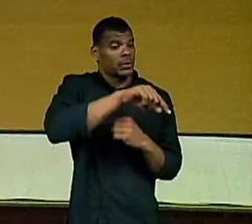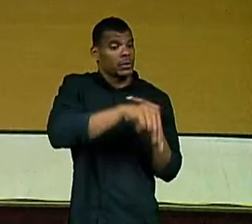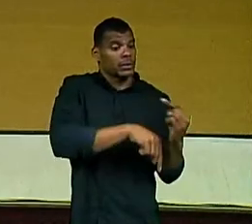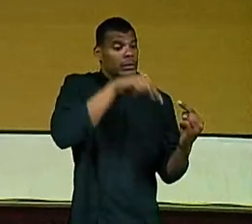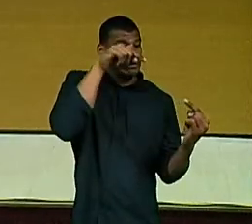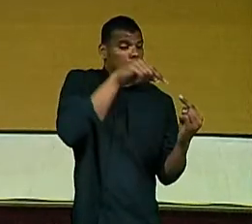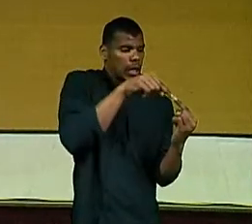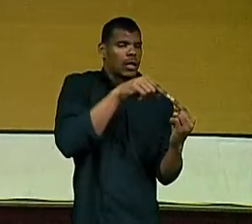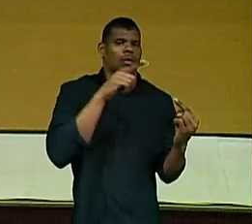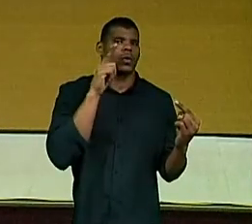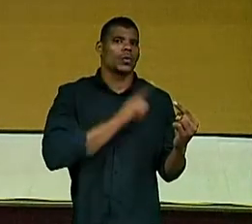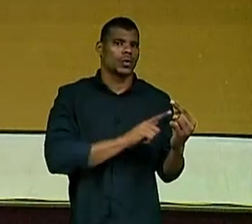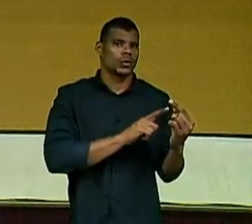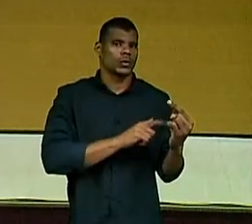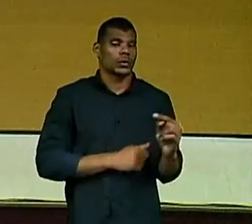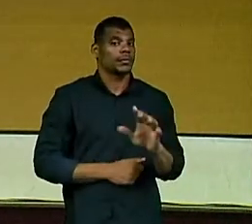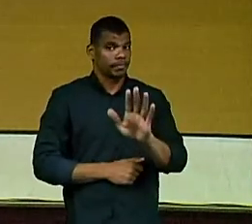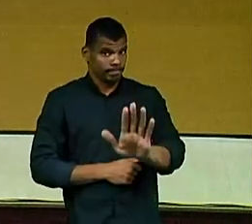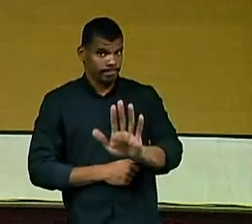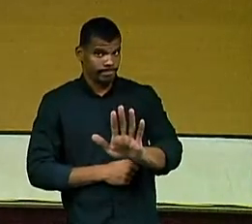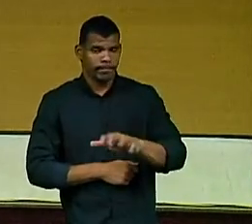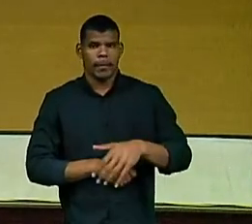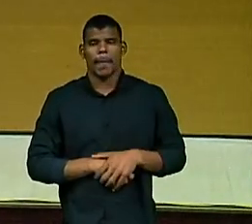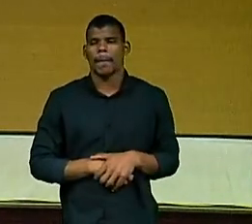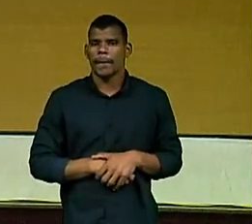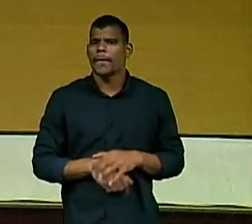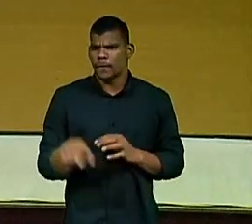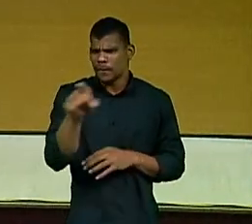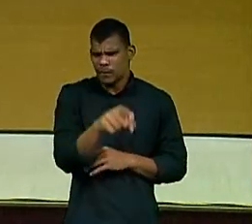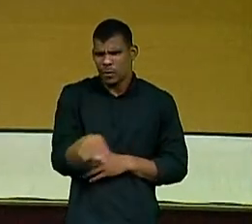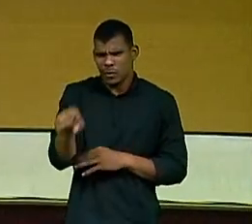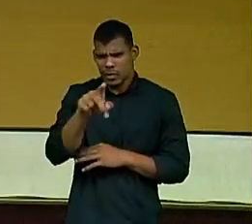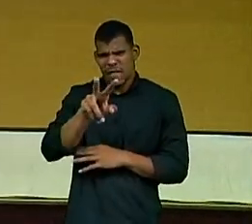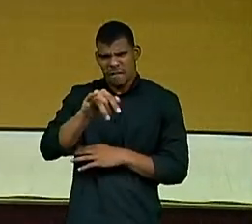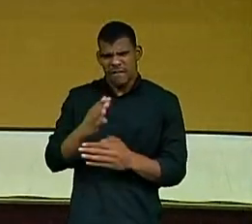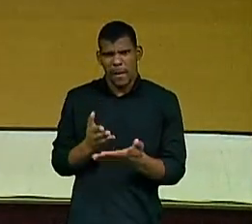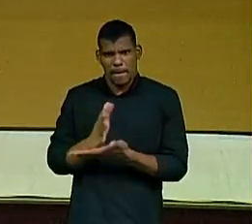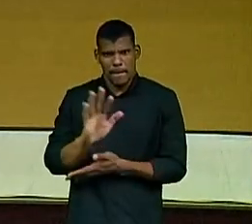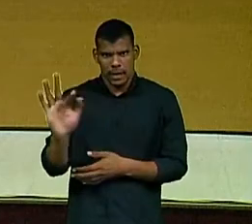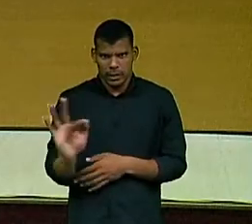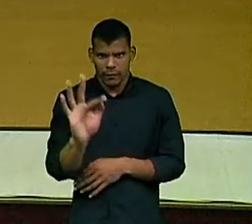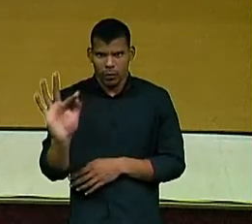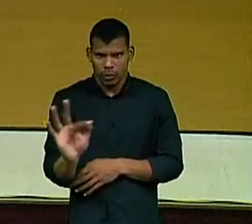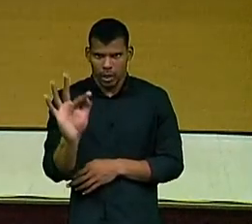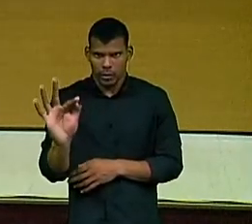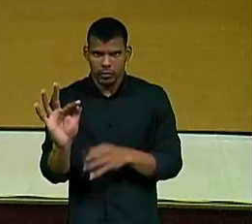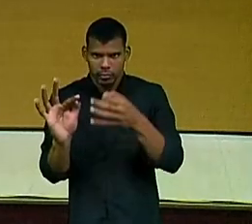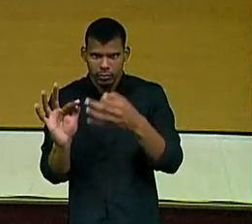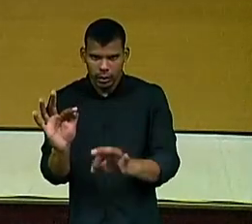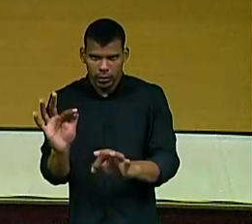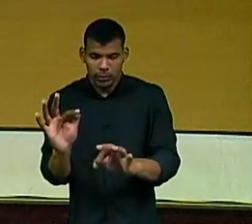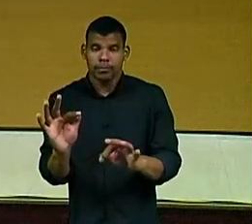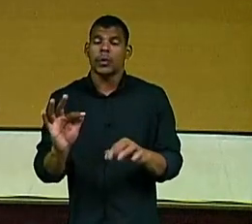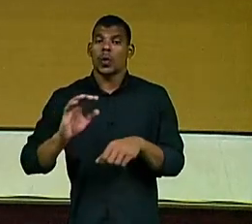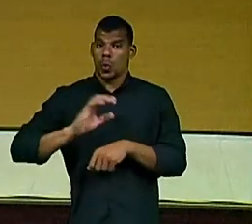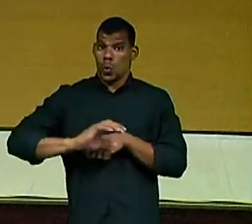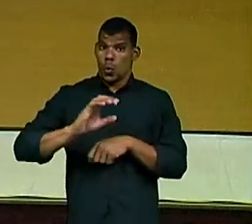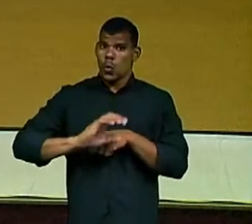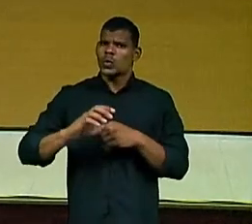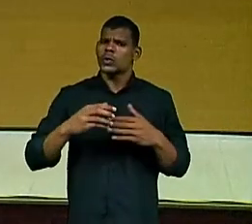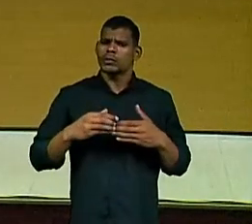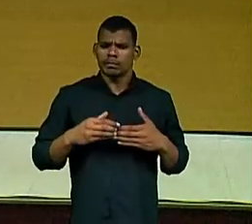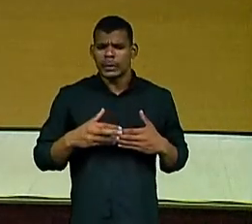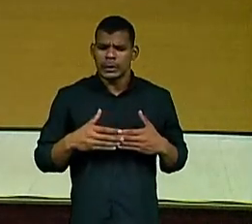Enem eu tô falando da monografia que a gente vai se formando já tá certo vocês vão fazer uma monografia e vocês vão fazer um